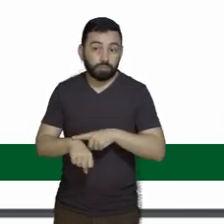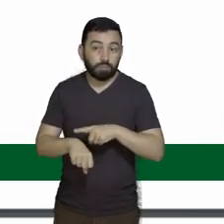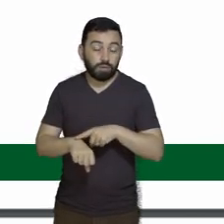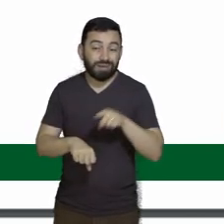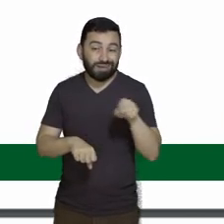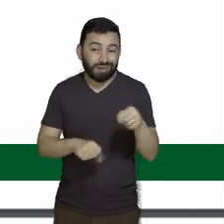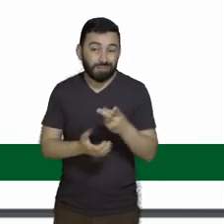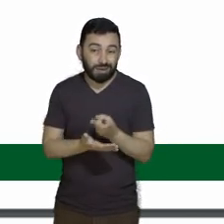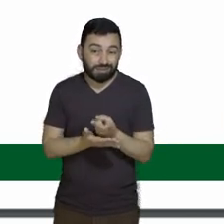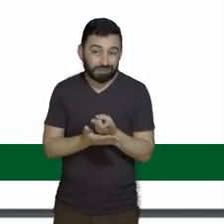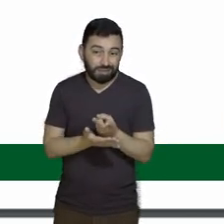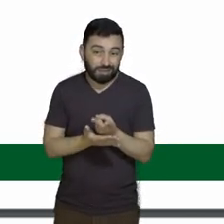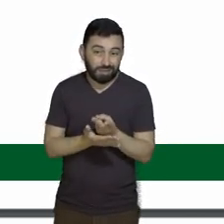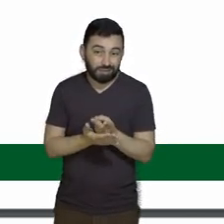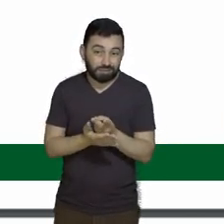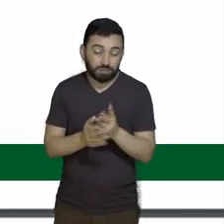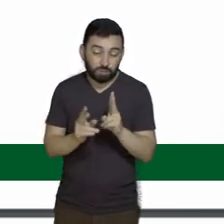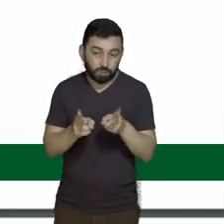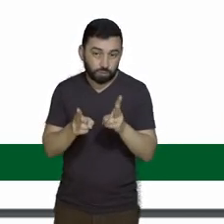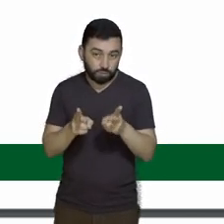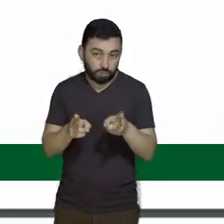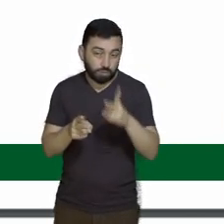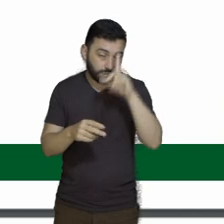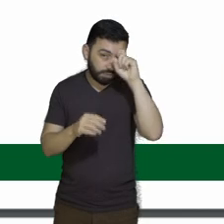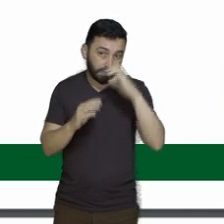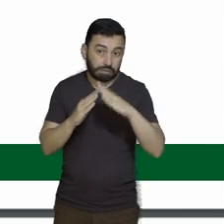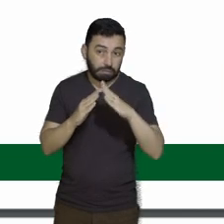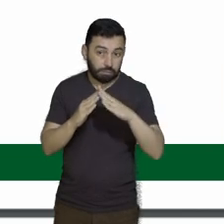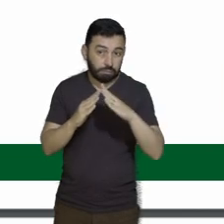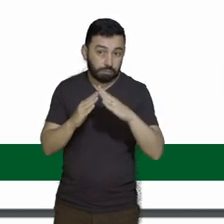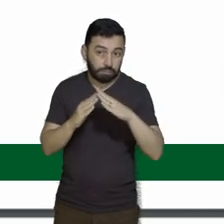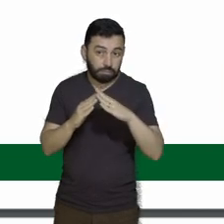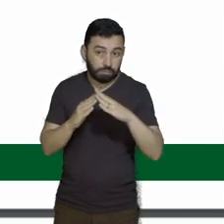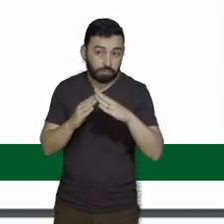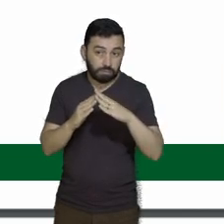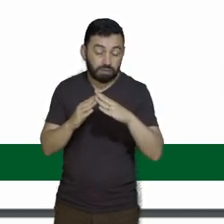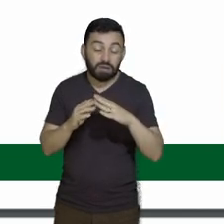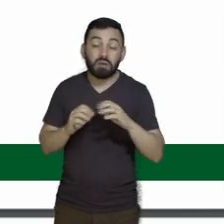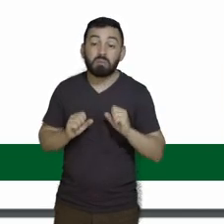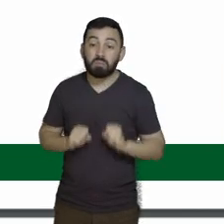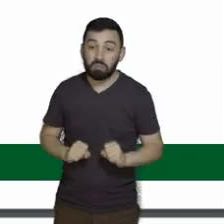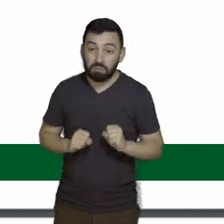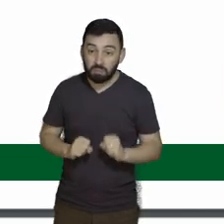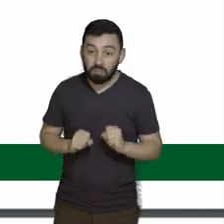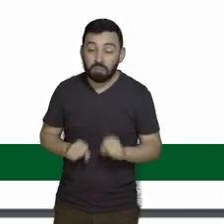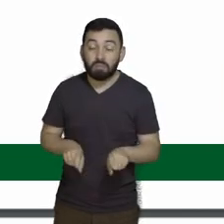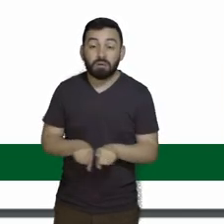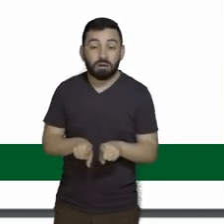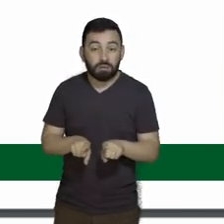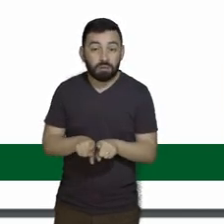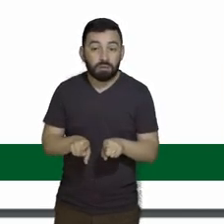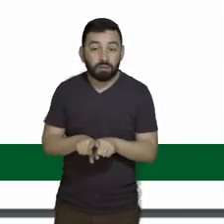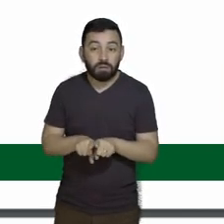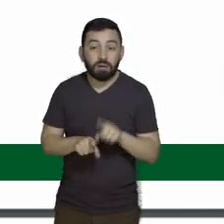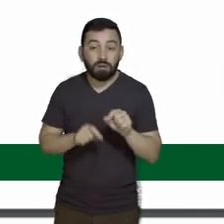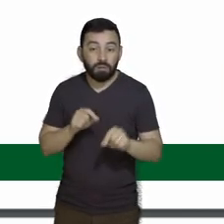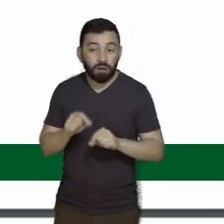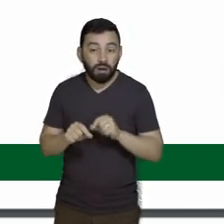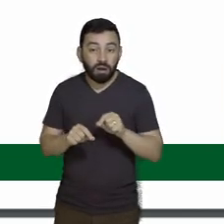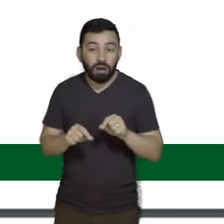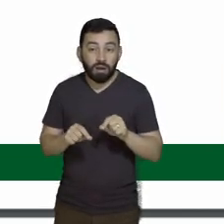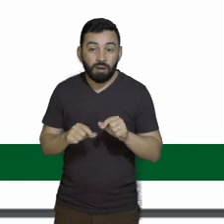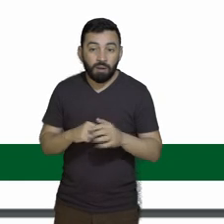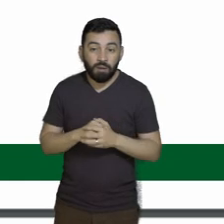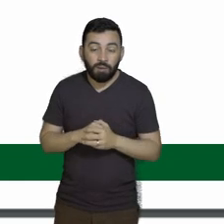paciente permanece no hospital regional, o que permite que isso nos permita